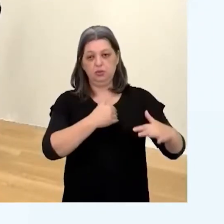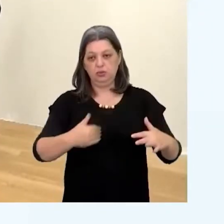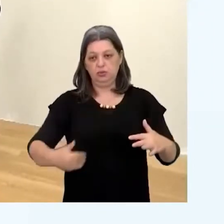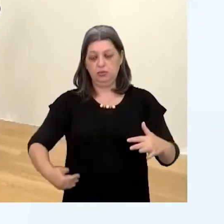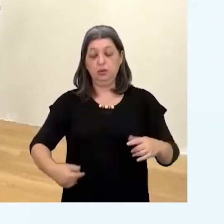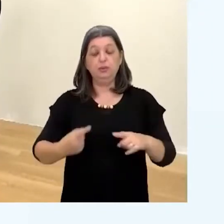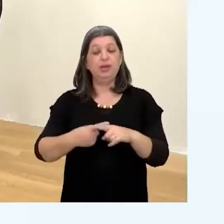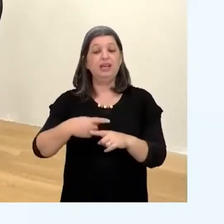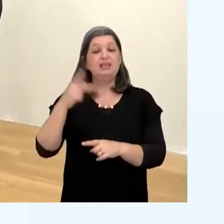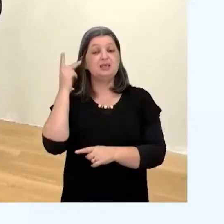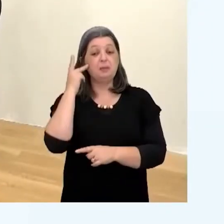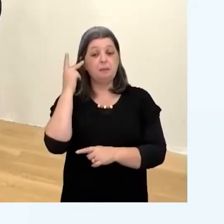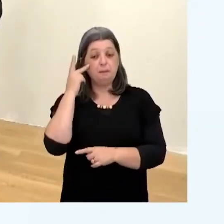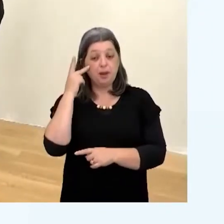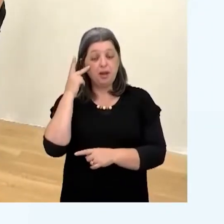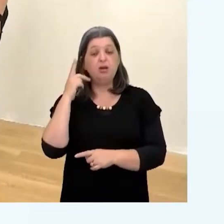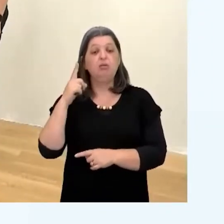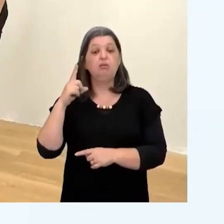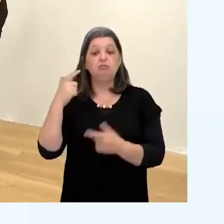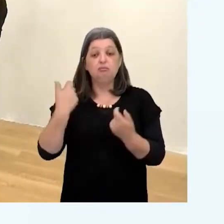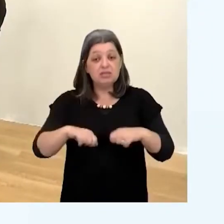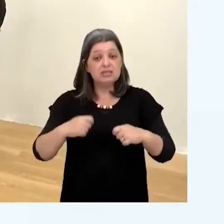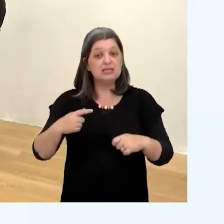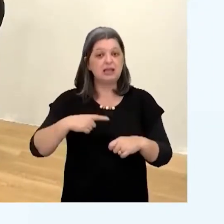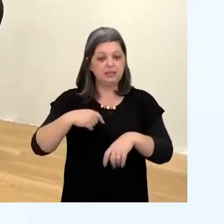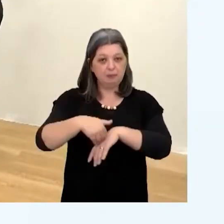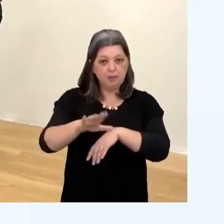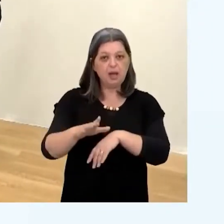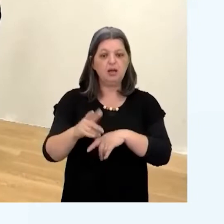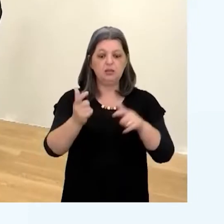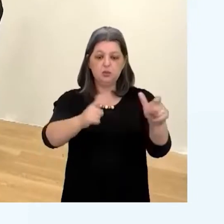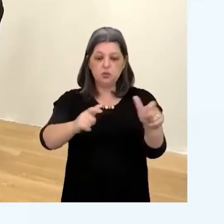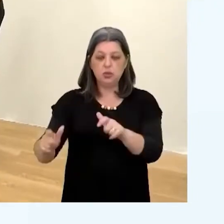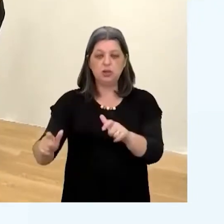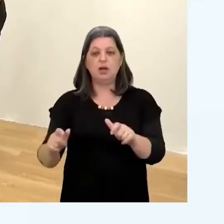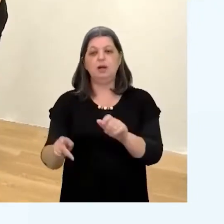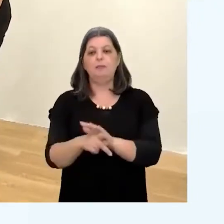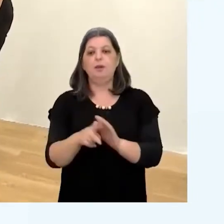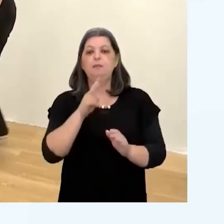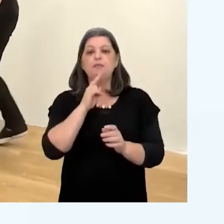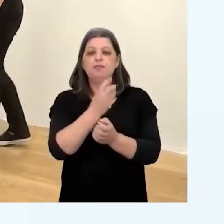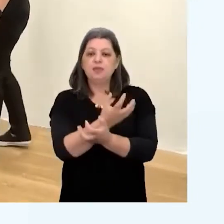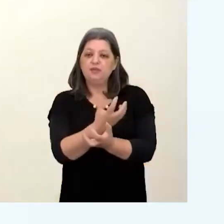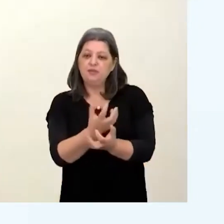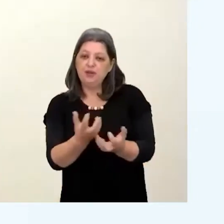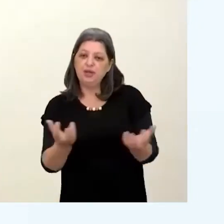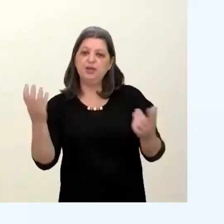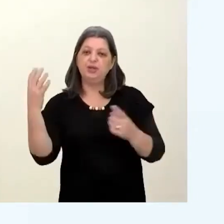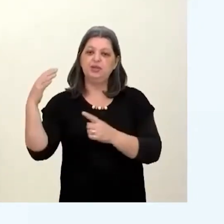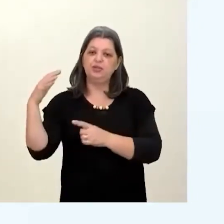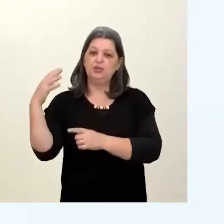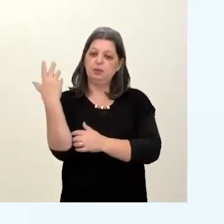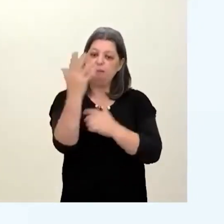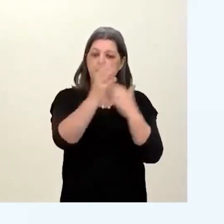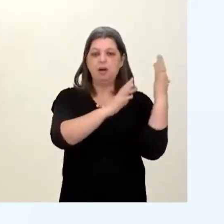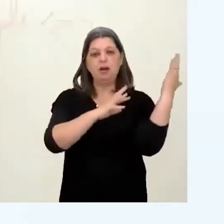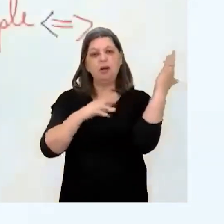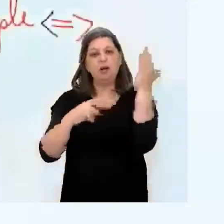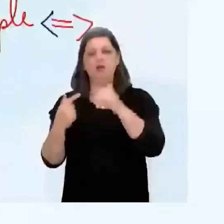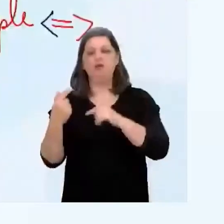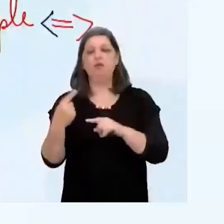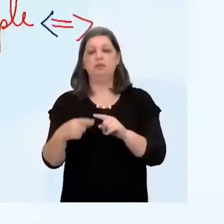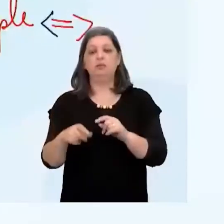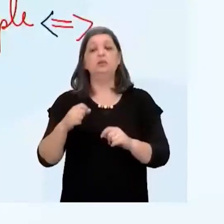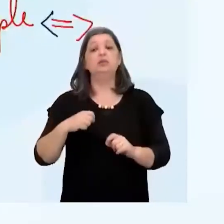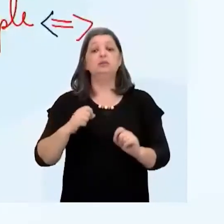uma cidade que carece, né, de áreas públicas verdes, né, agora que estão tentando. Então, o que sobrava pra gente?